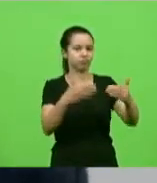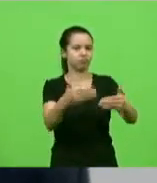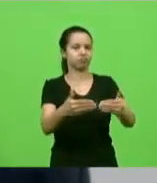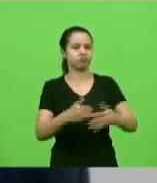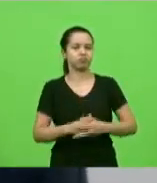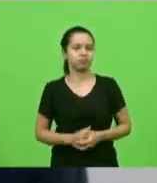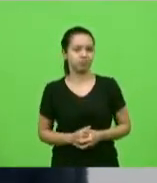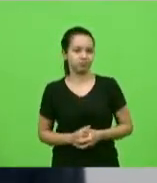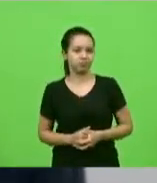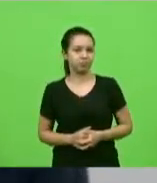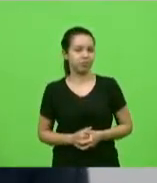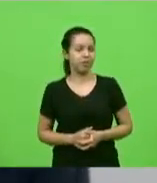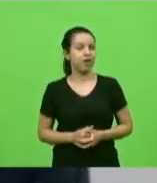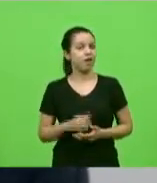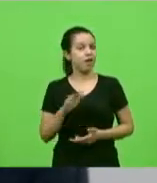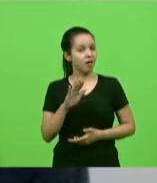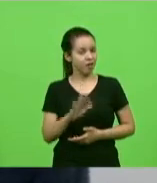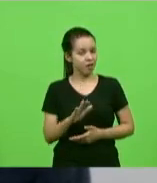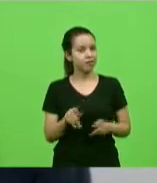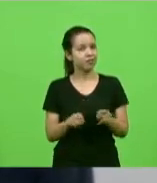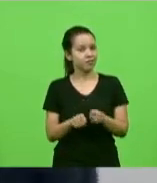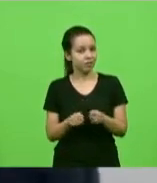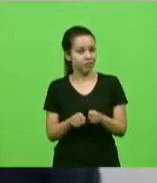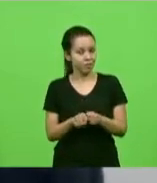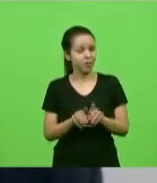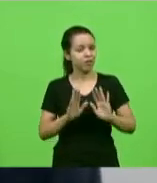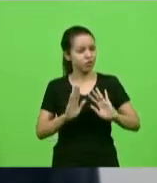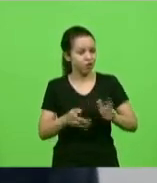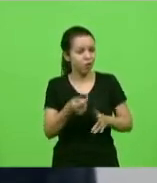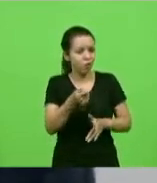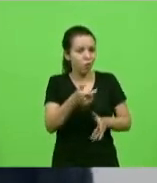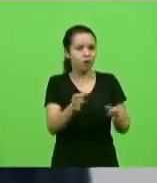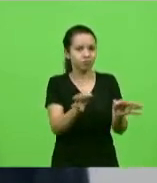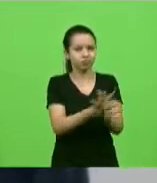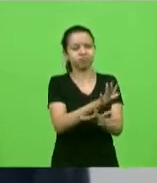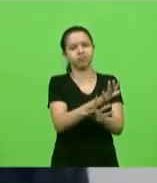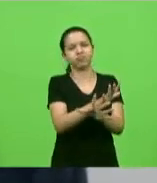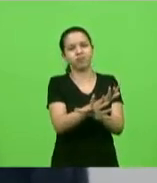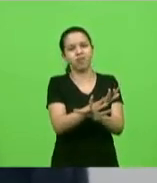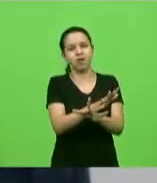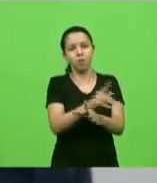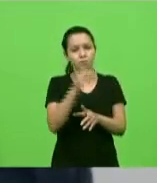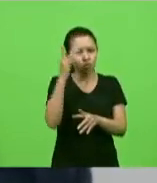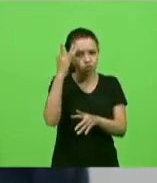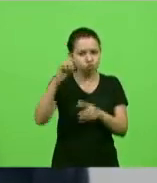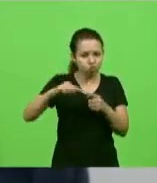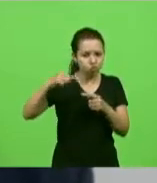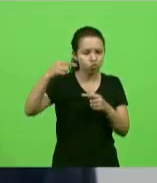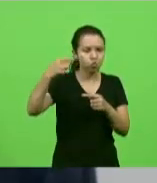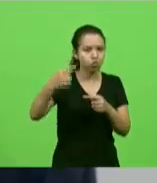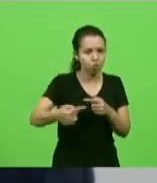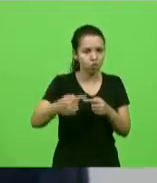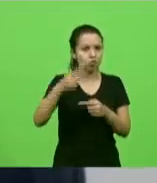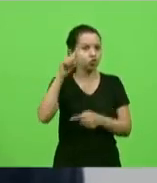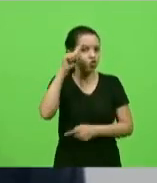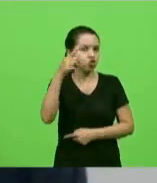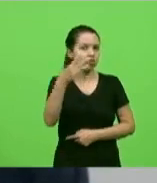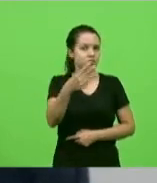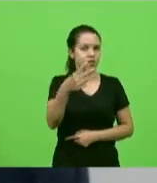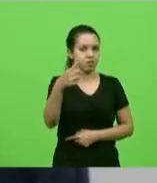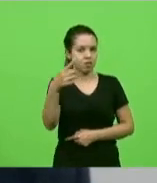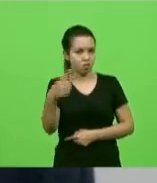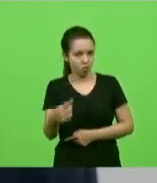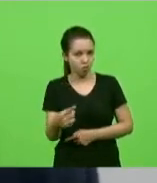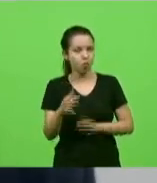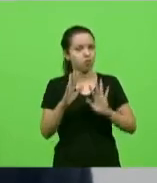Aliás, em adiantado passo de concretude, pois no dia seguinte, no dia 31,